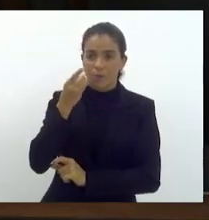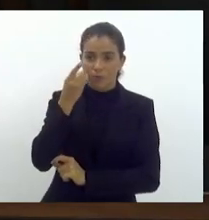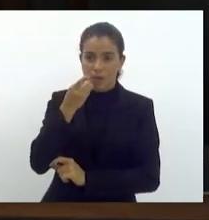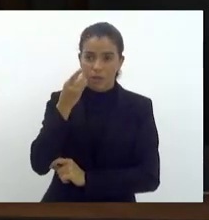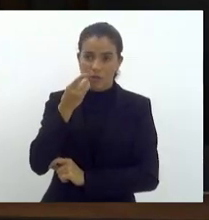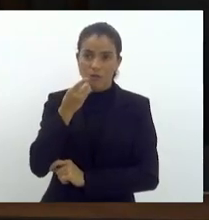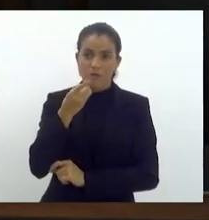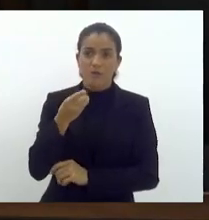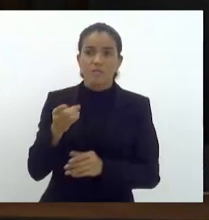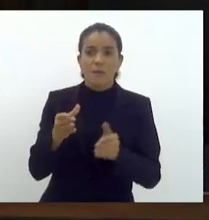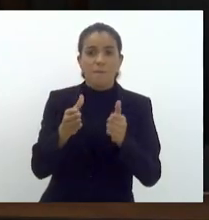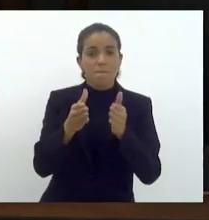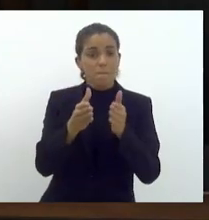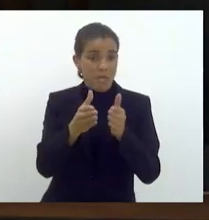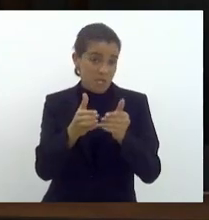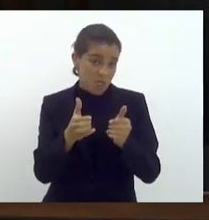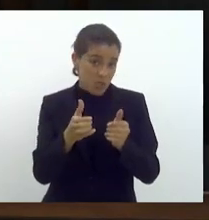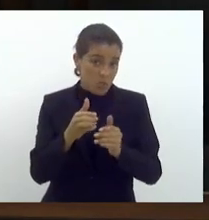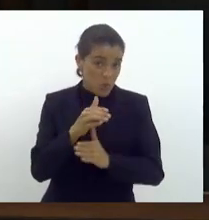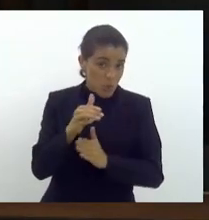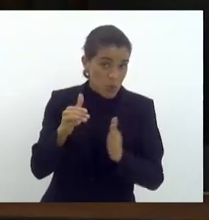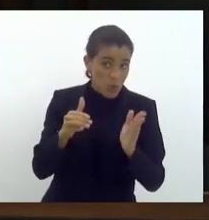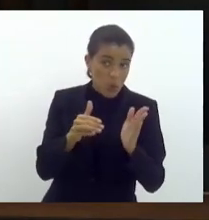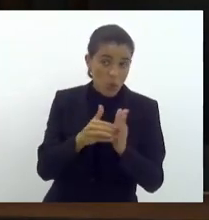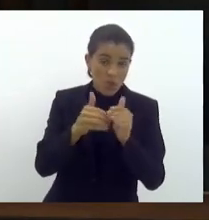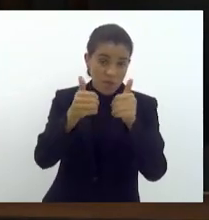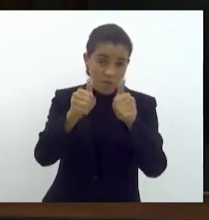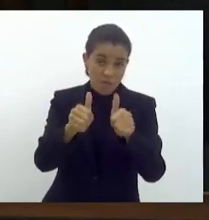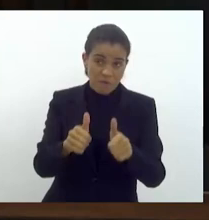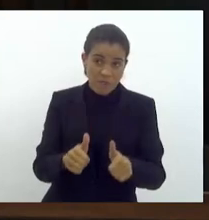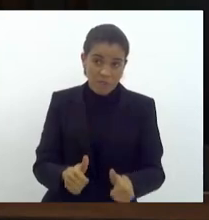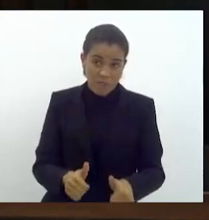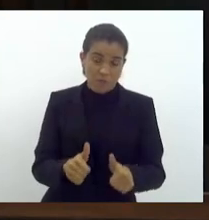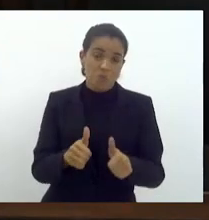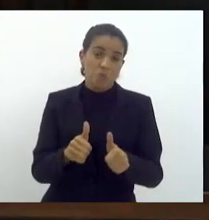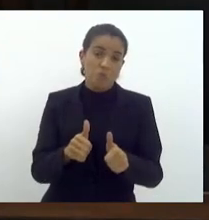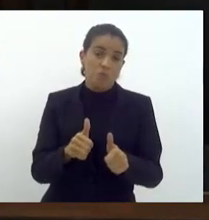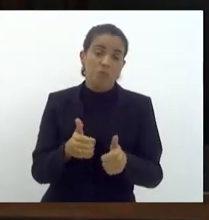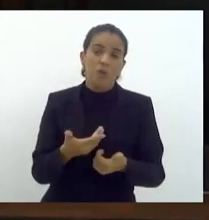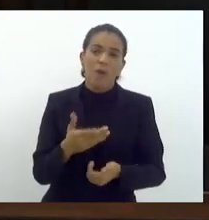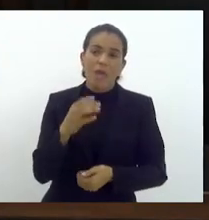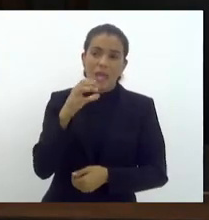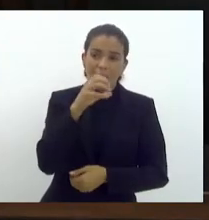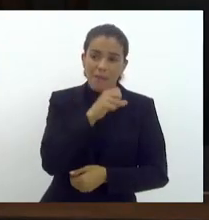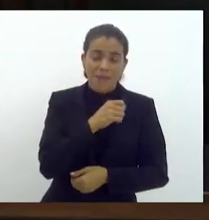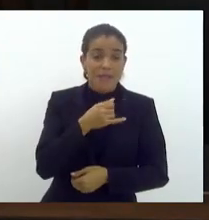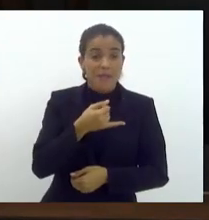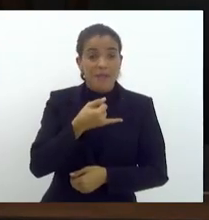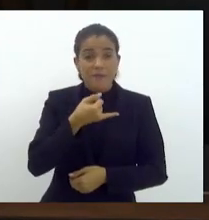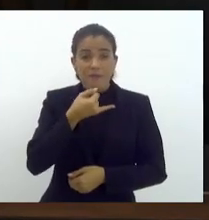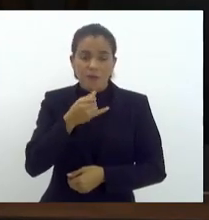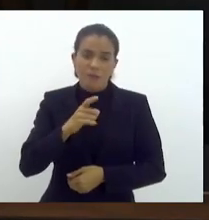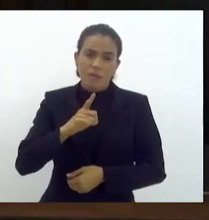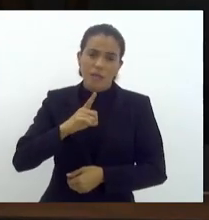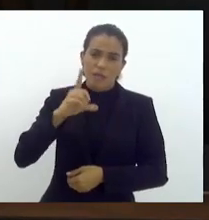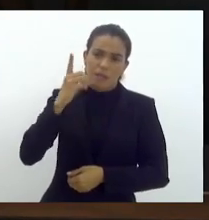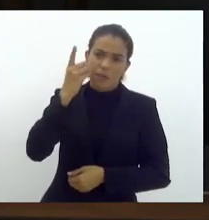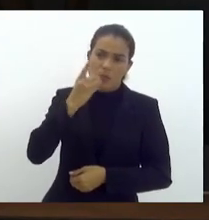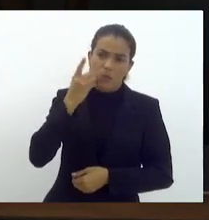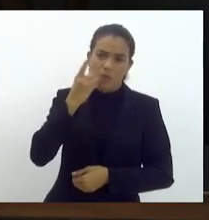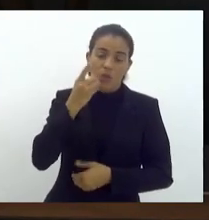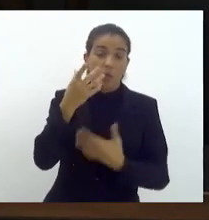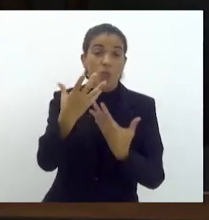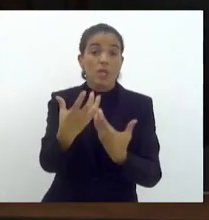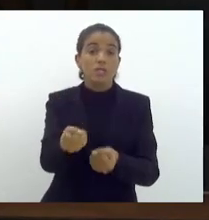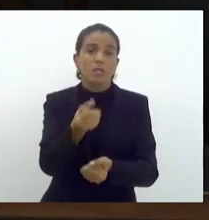vai ser pedido verificação em todas as matérias que assim eu faça de maneira mais breve possível que infelizmente tem Deputado nessa casa que